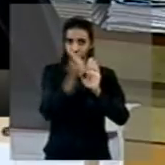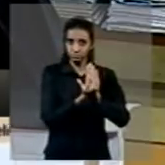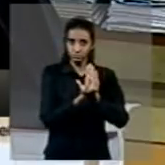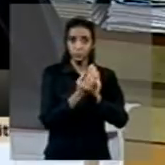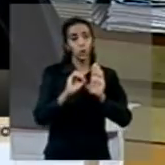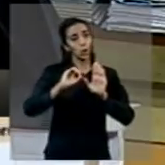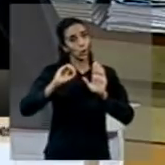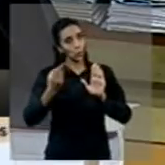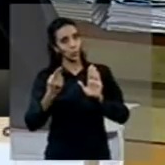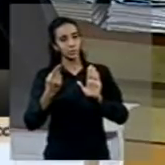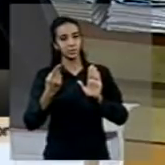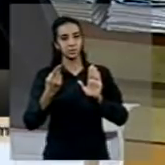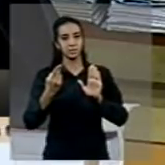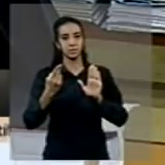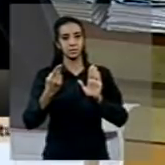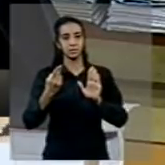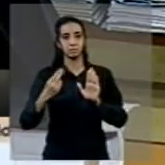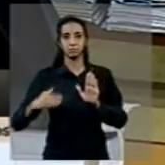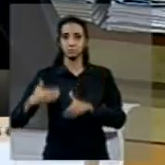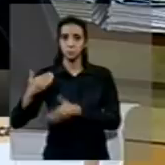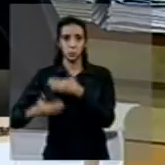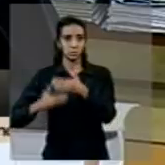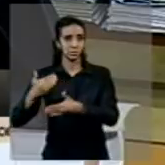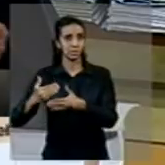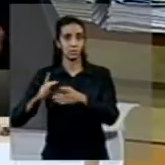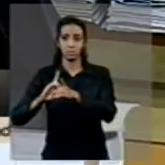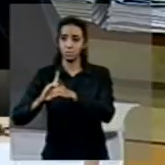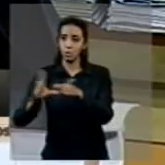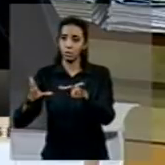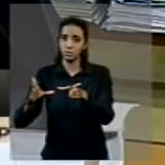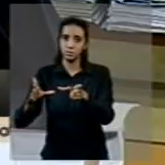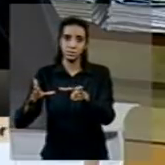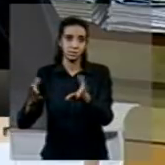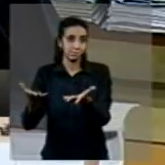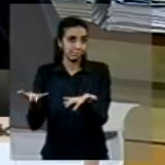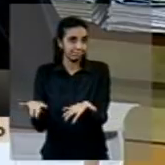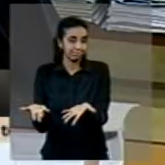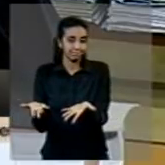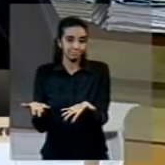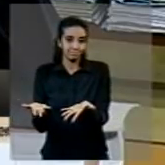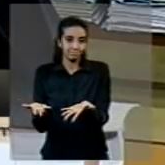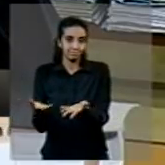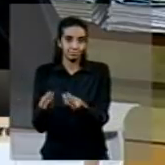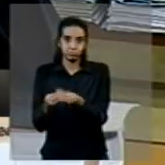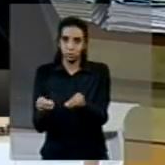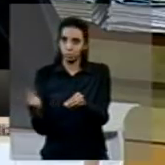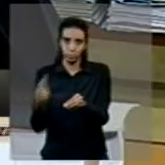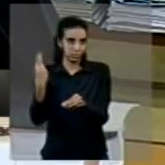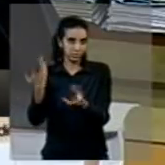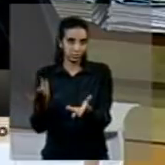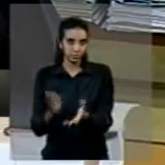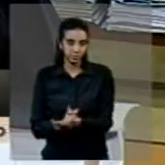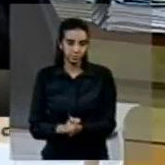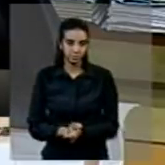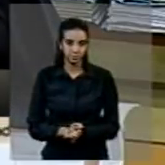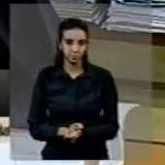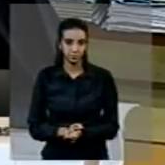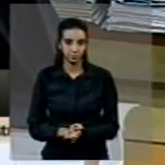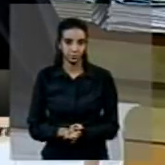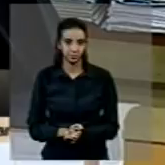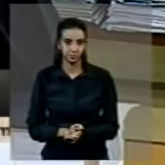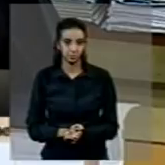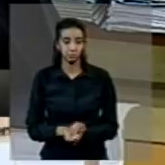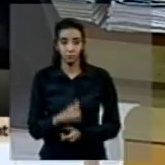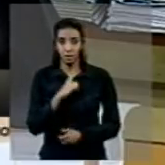processo de concretização democrática, que culmina com as eleições, torna-se inviável. Destaco por oportuno as